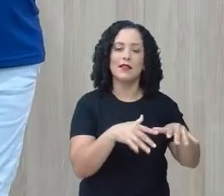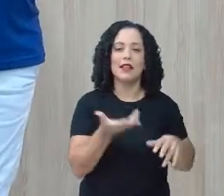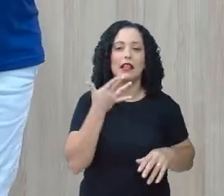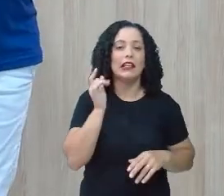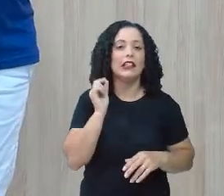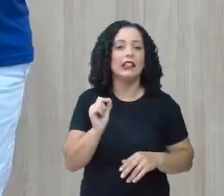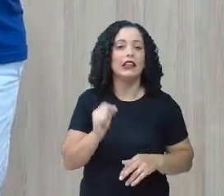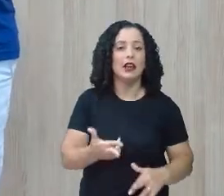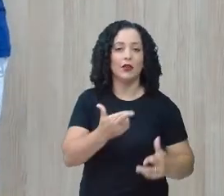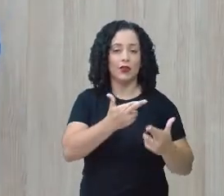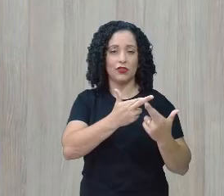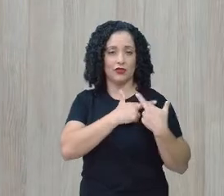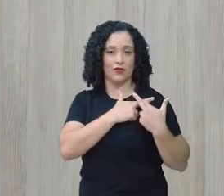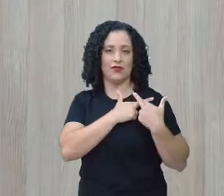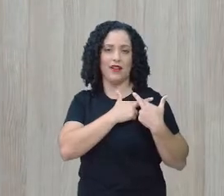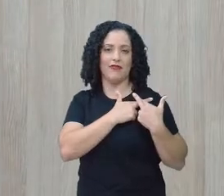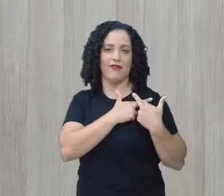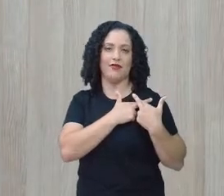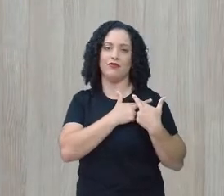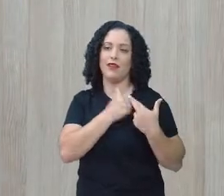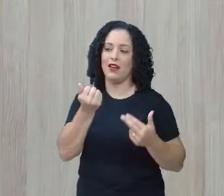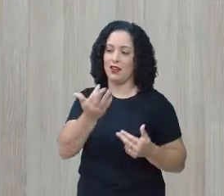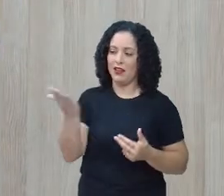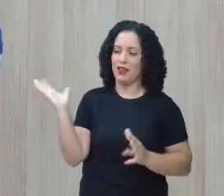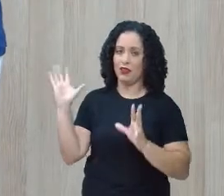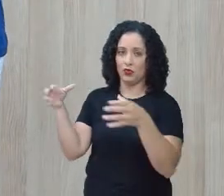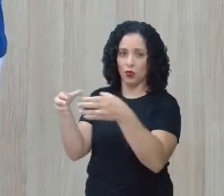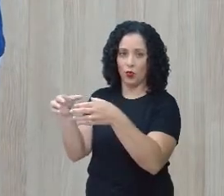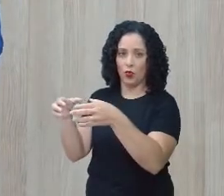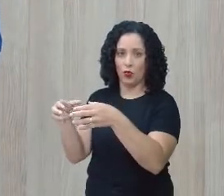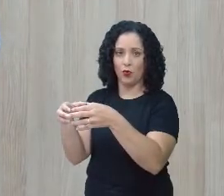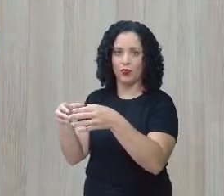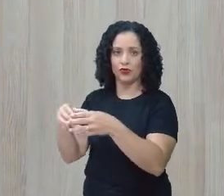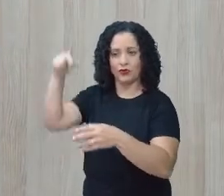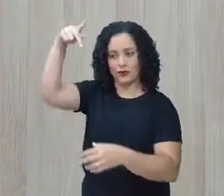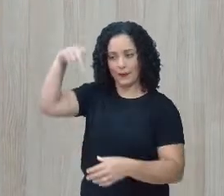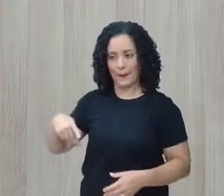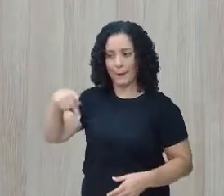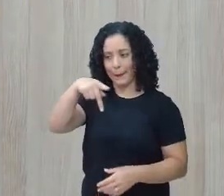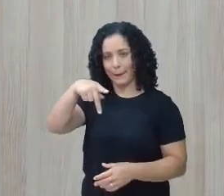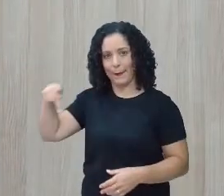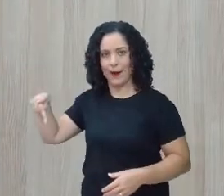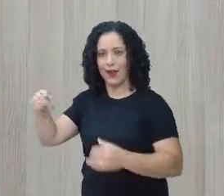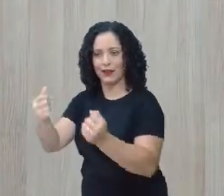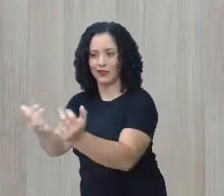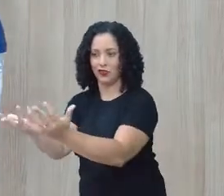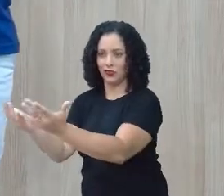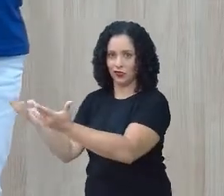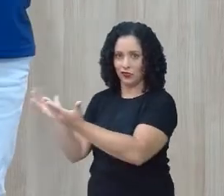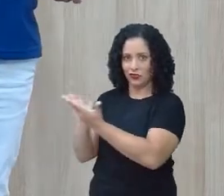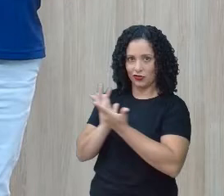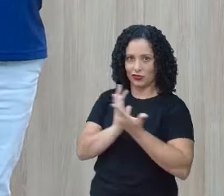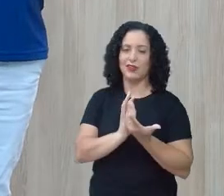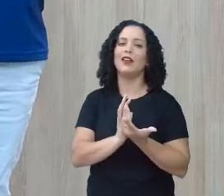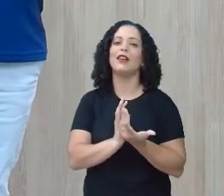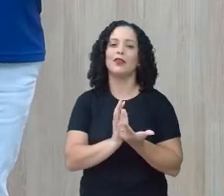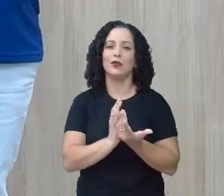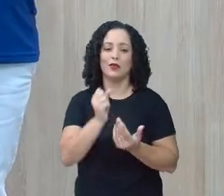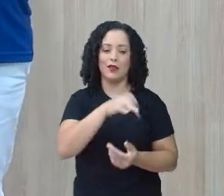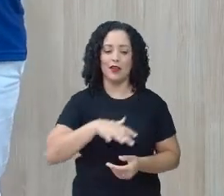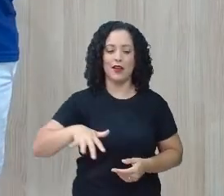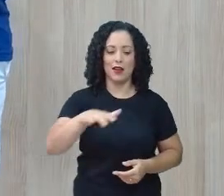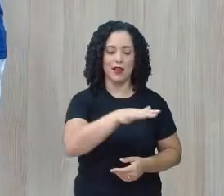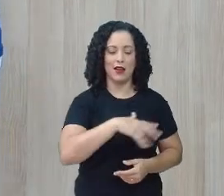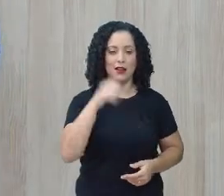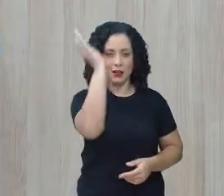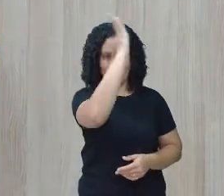as pessoas à fé? Eram os sacerdotes. Então, muitos desses sacerdotes vieram, né, para o território do